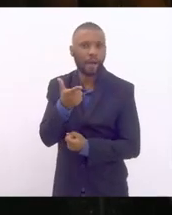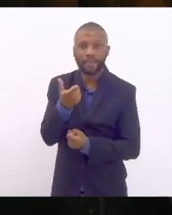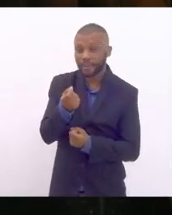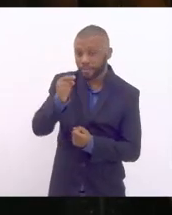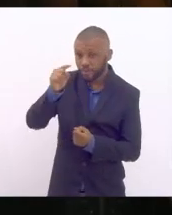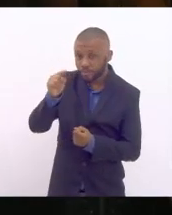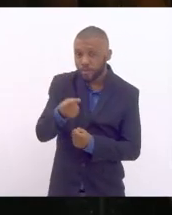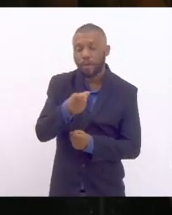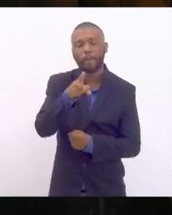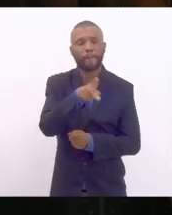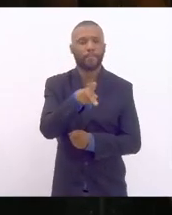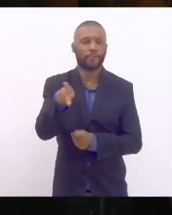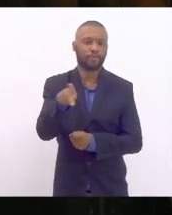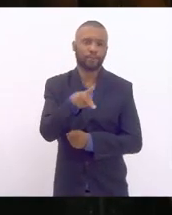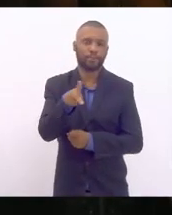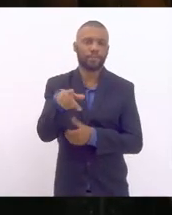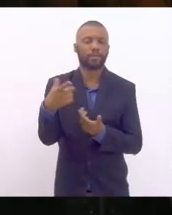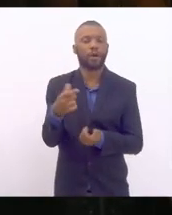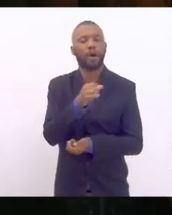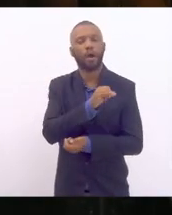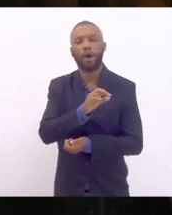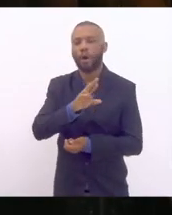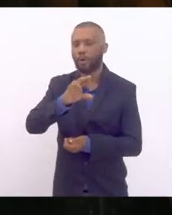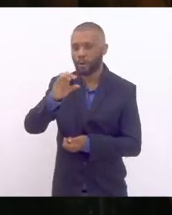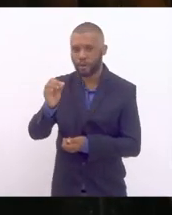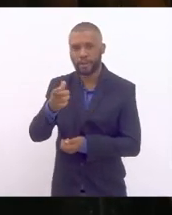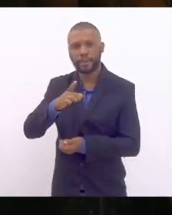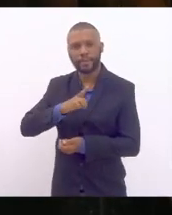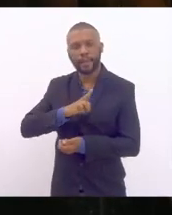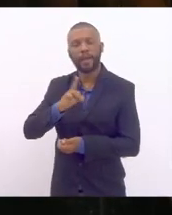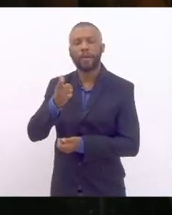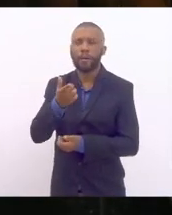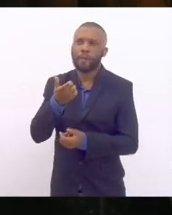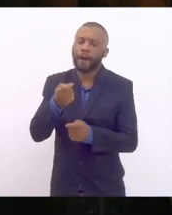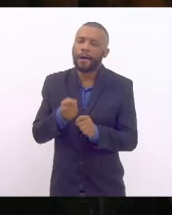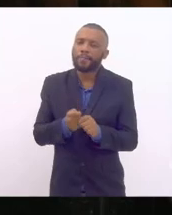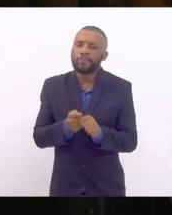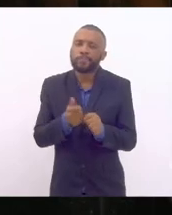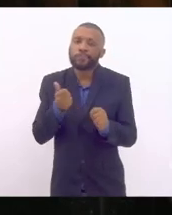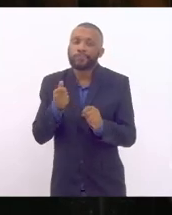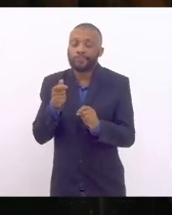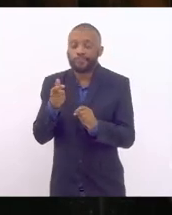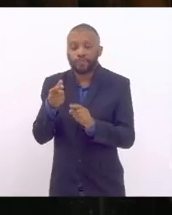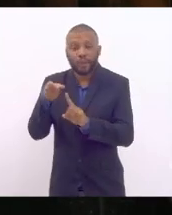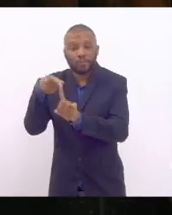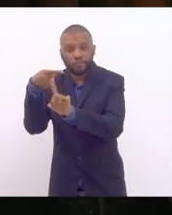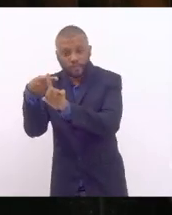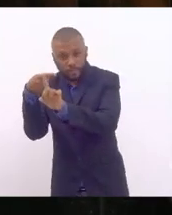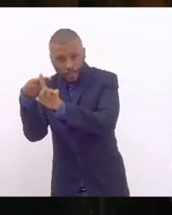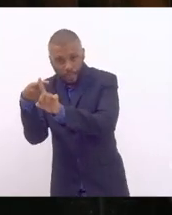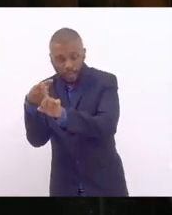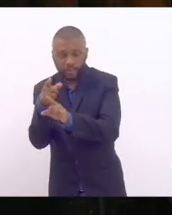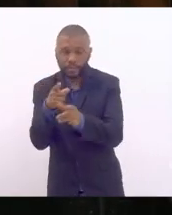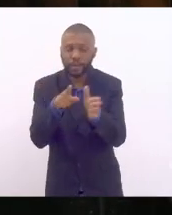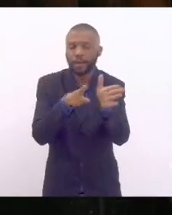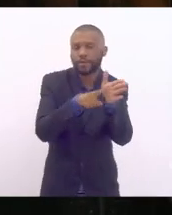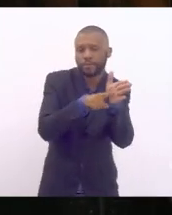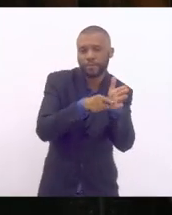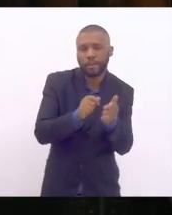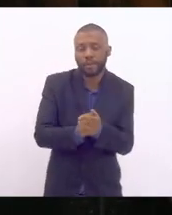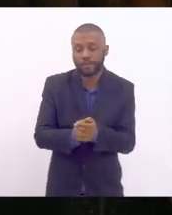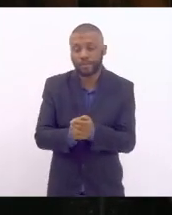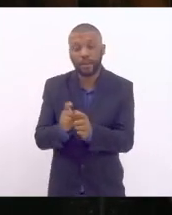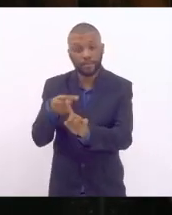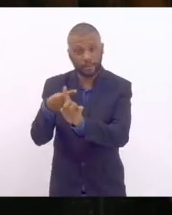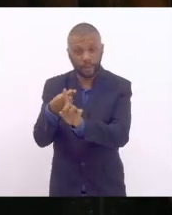e o Rio de Janeiro ele na verdade ele tem uma vantagem nenhuma desvantagem né tem que ter uma vantagem de